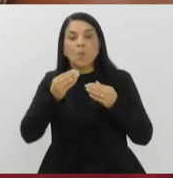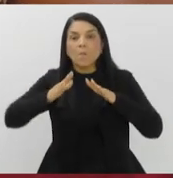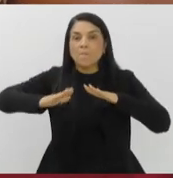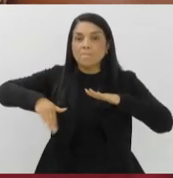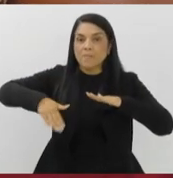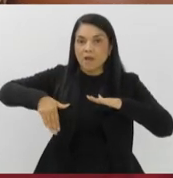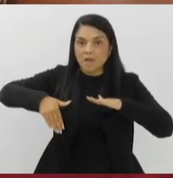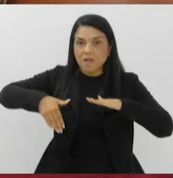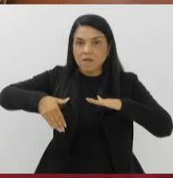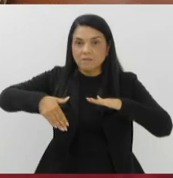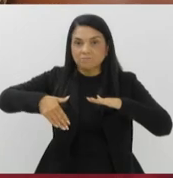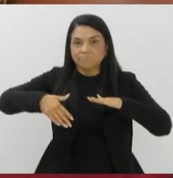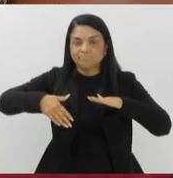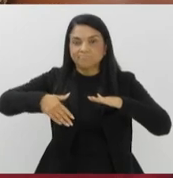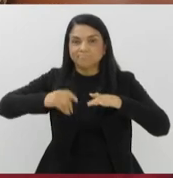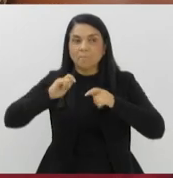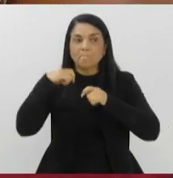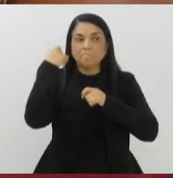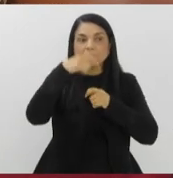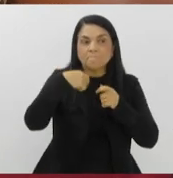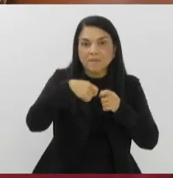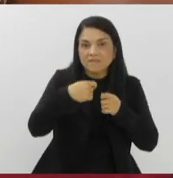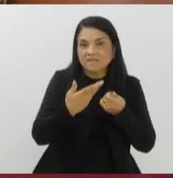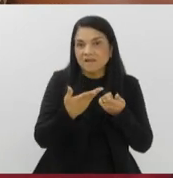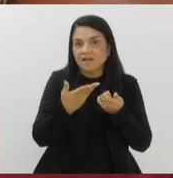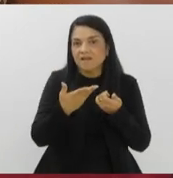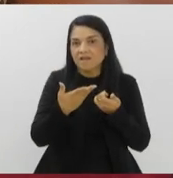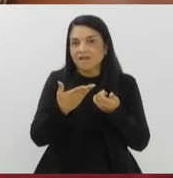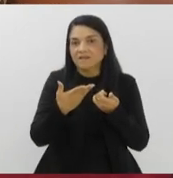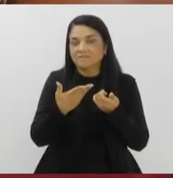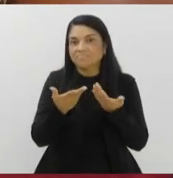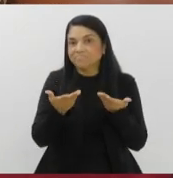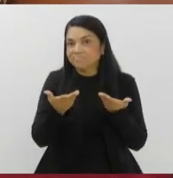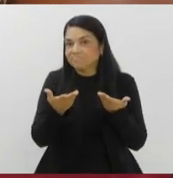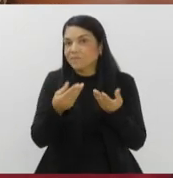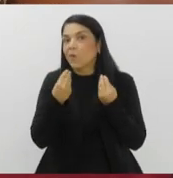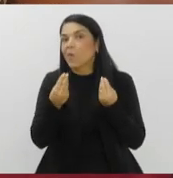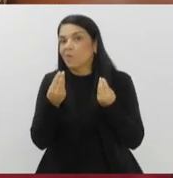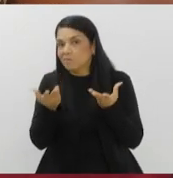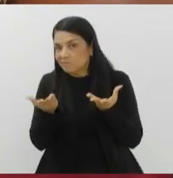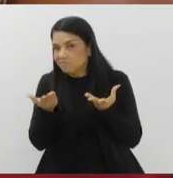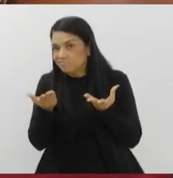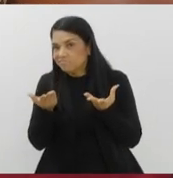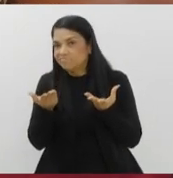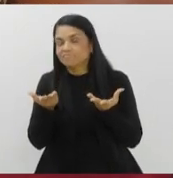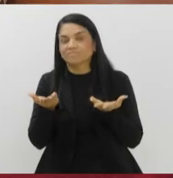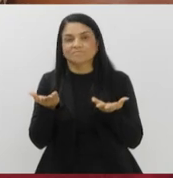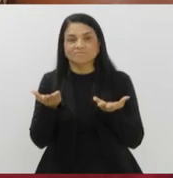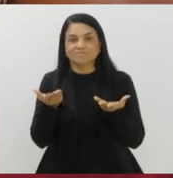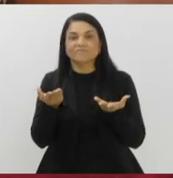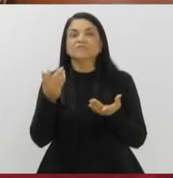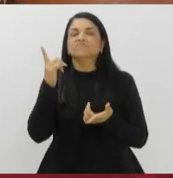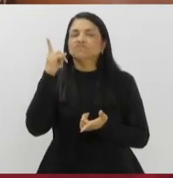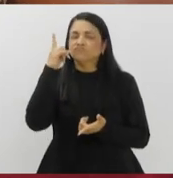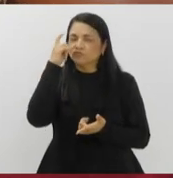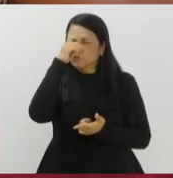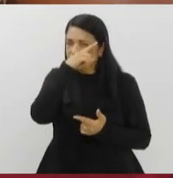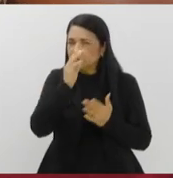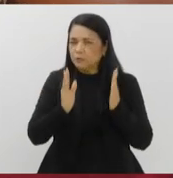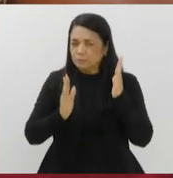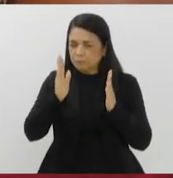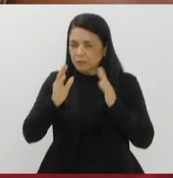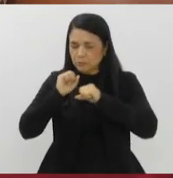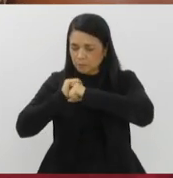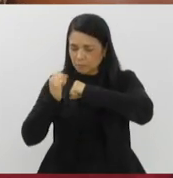estar lá dentro, para poder fazer o que a gente tinha que fazer, né? E foi muito difícil a